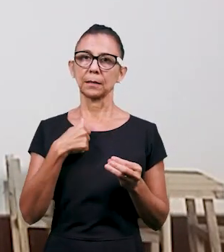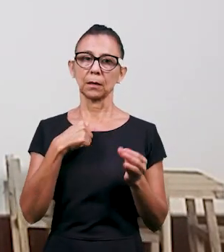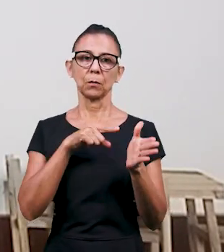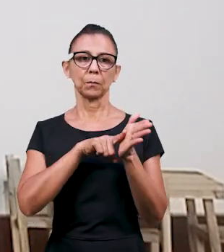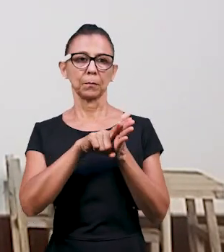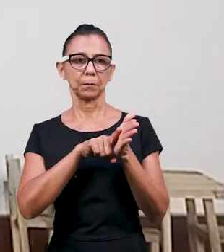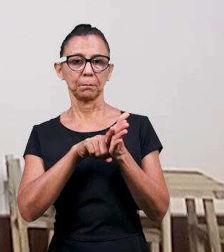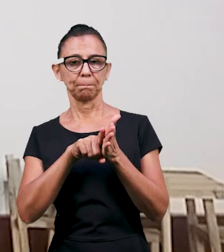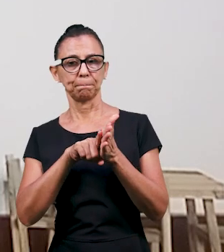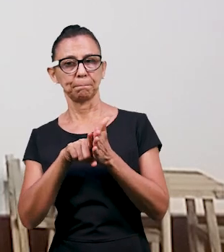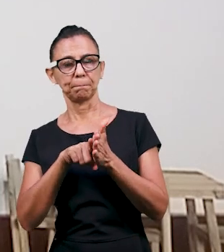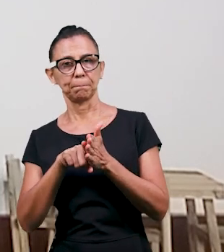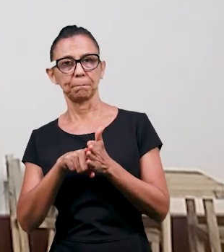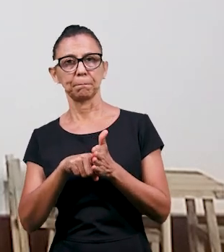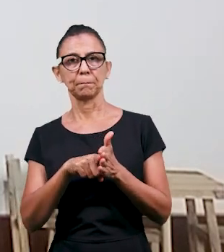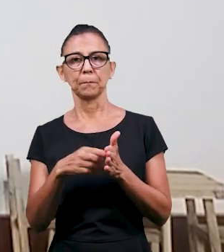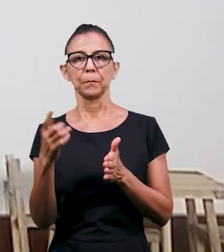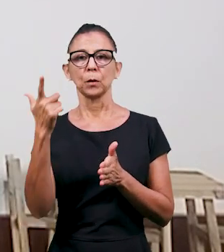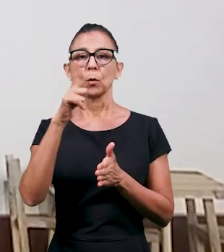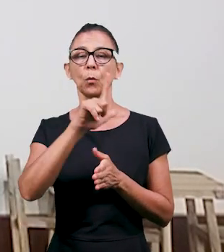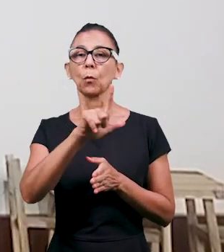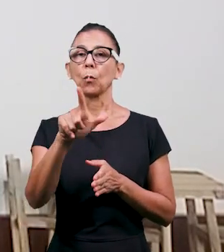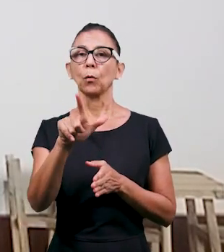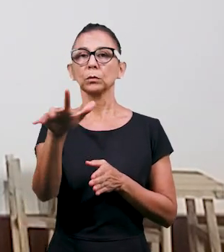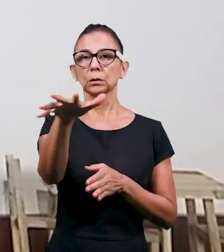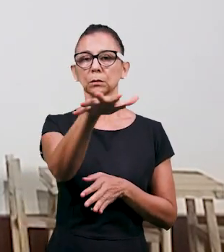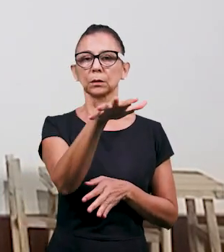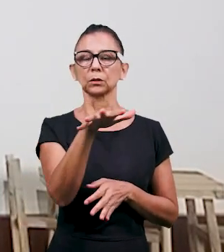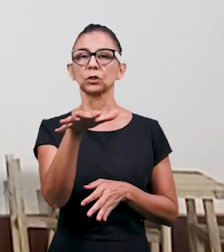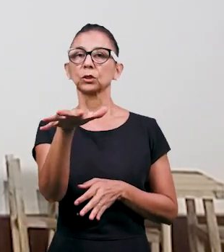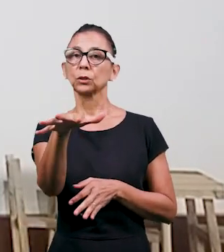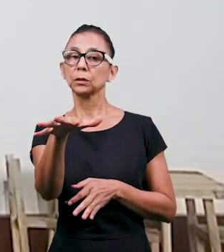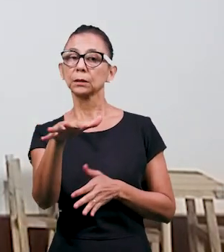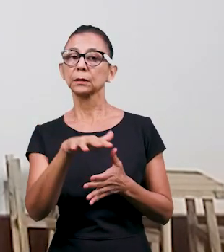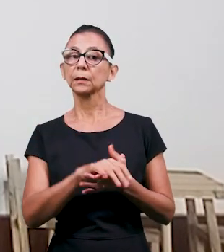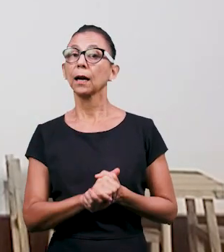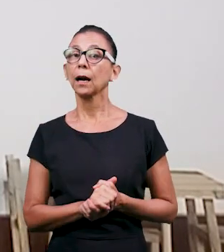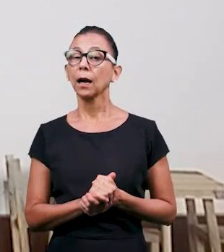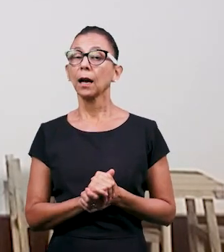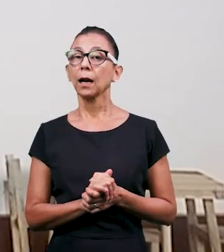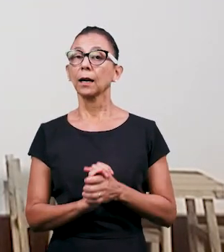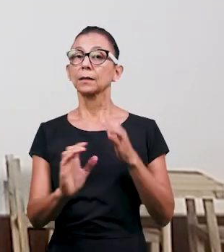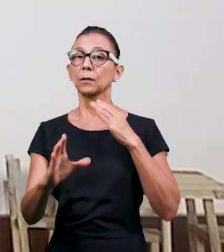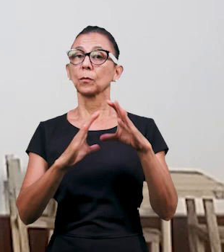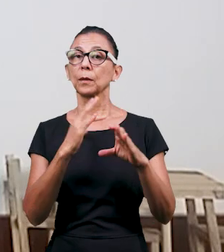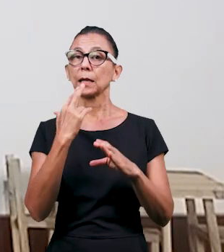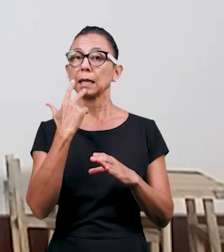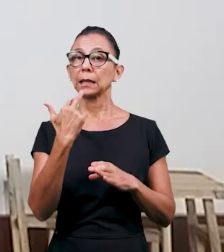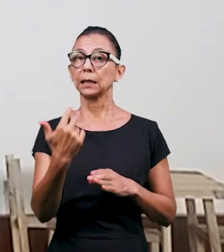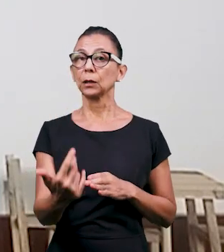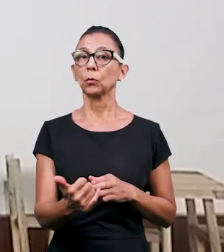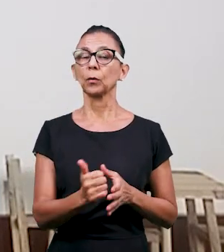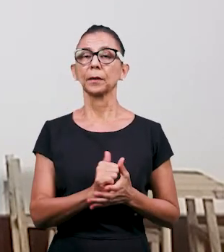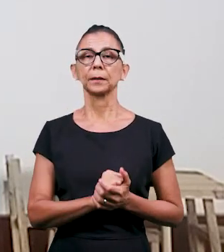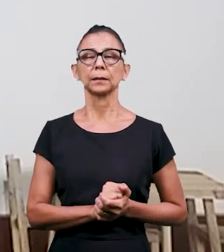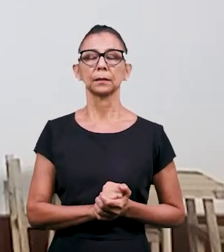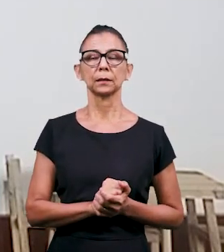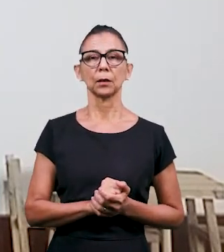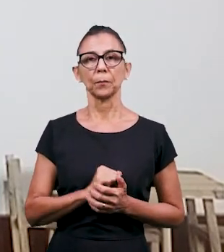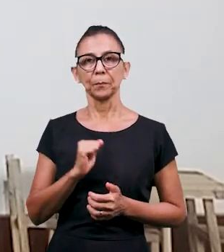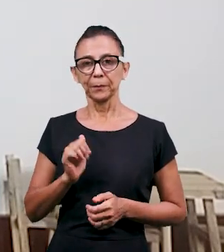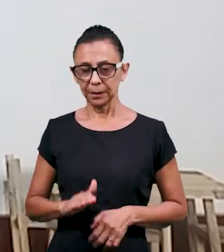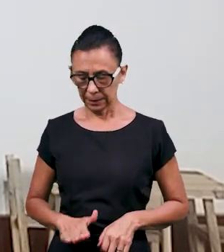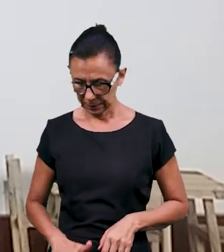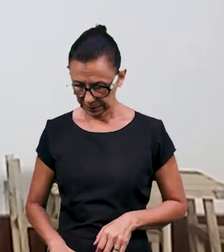tenho pesquisado de lugares onde essa comunicação ela é uma língua. Então as crianças surdo-cegas